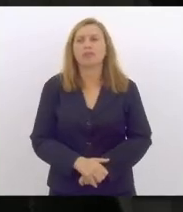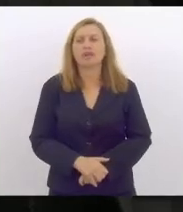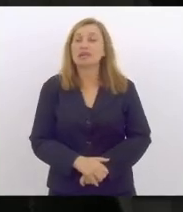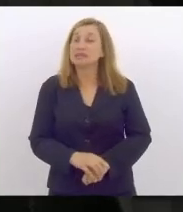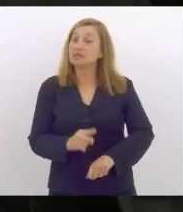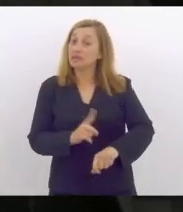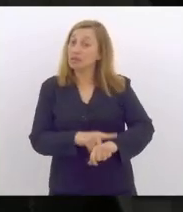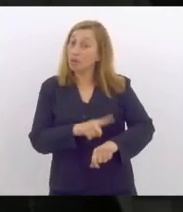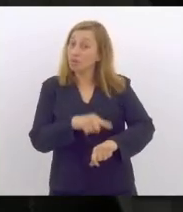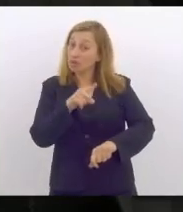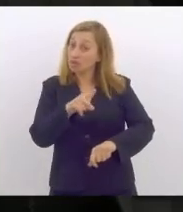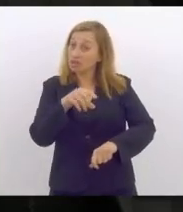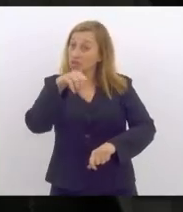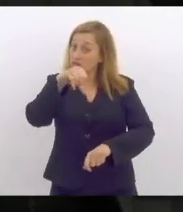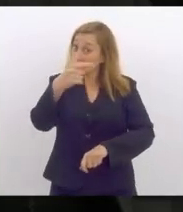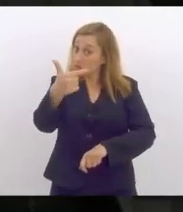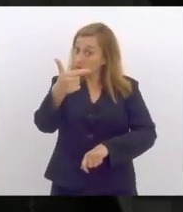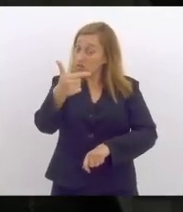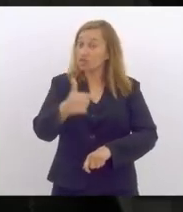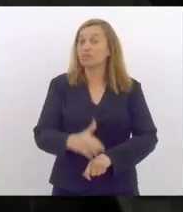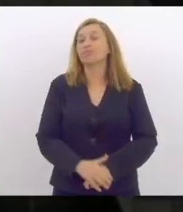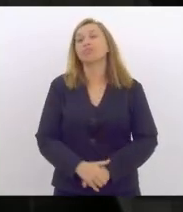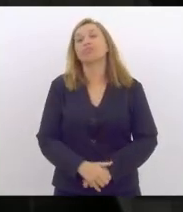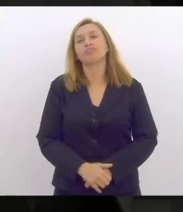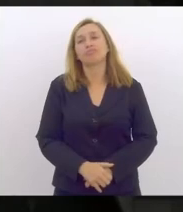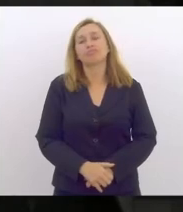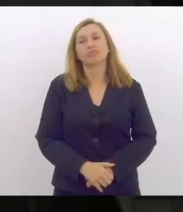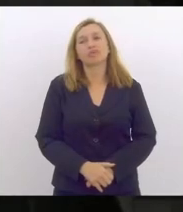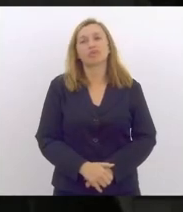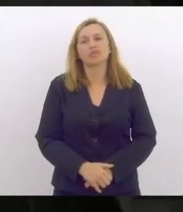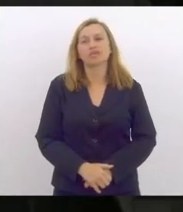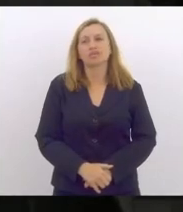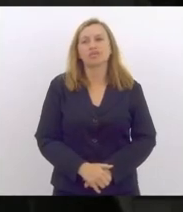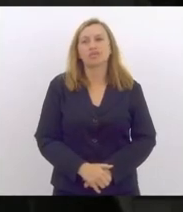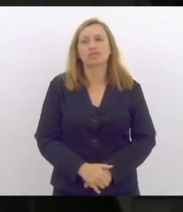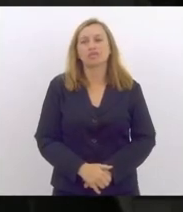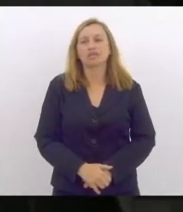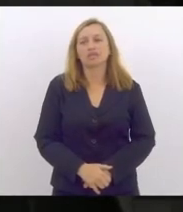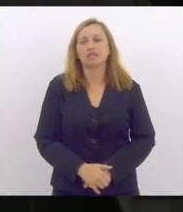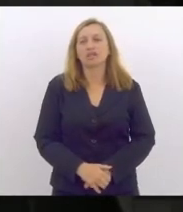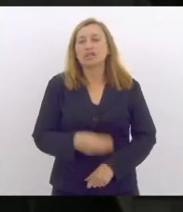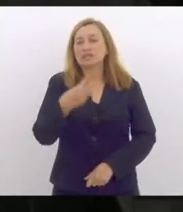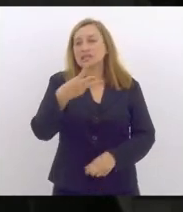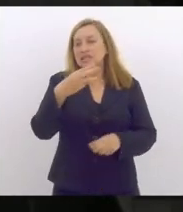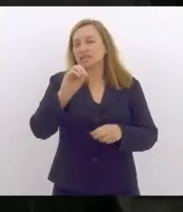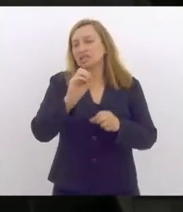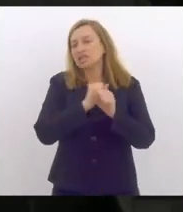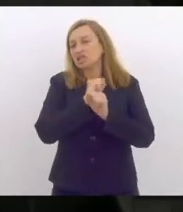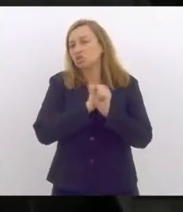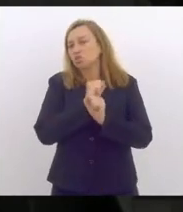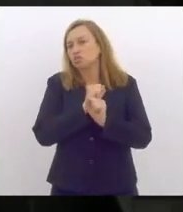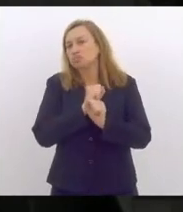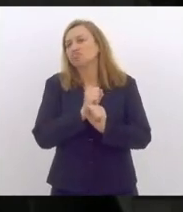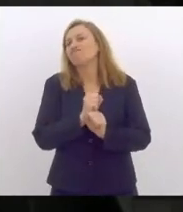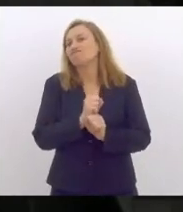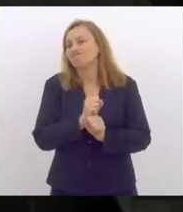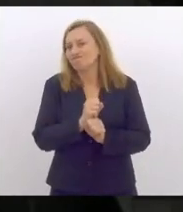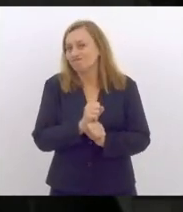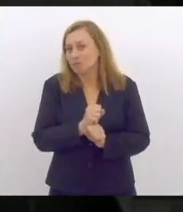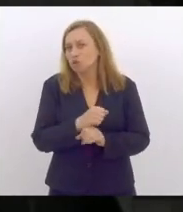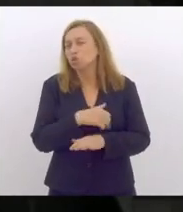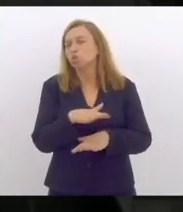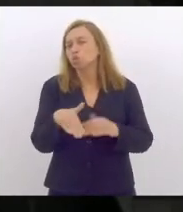naquele momento, 92, e se vão lá 30 anos, todos